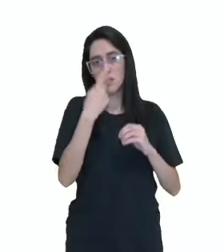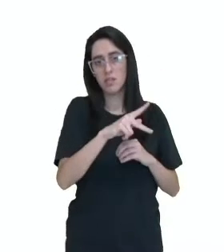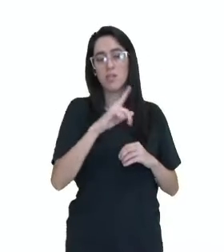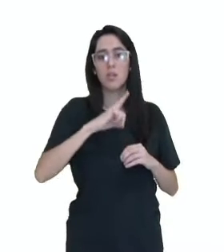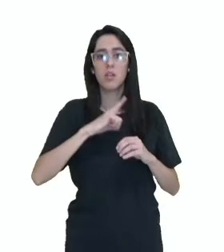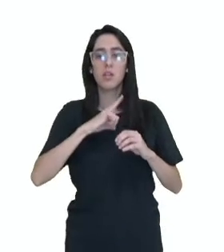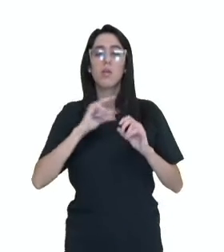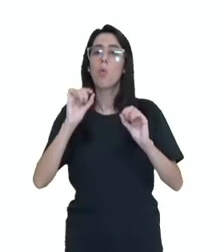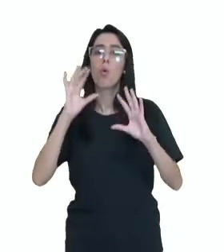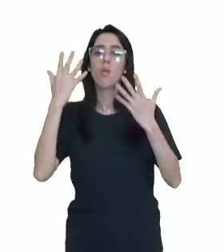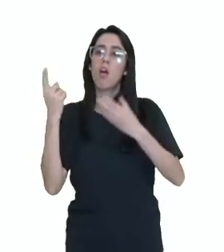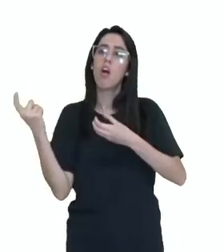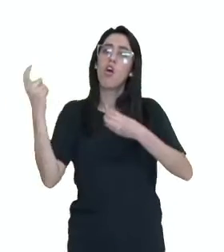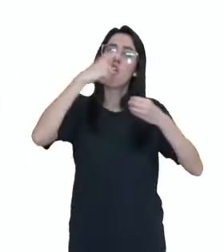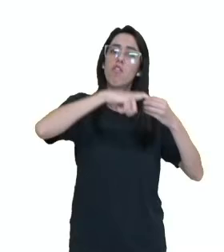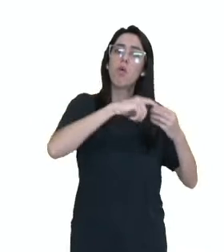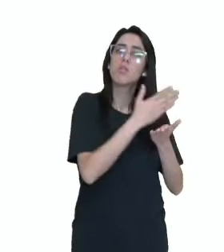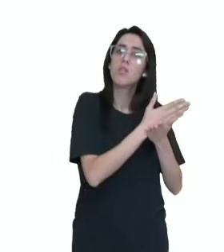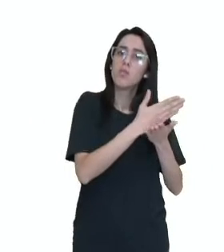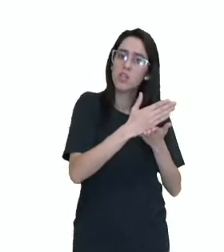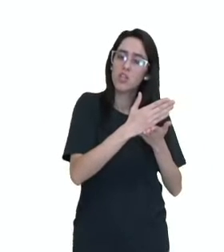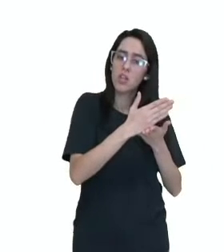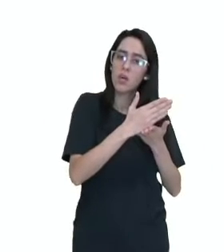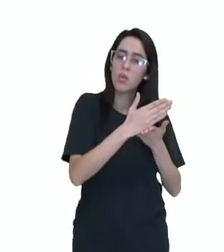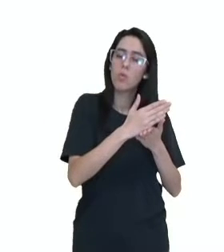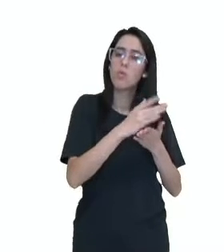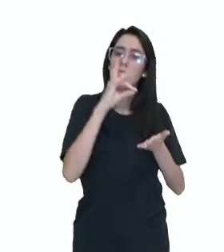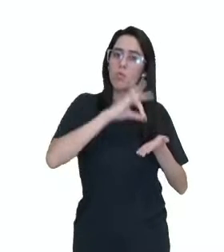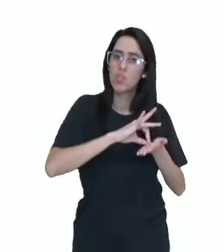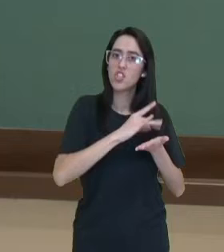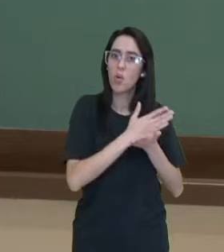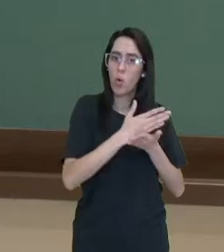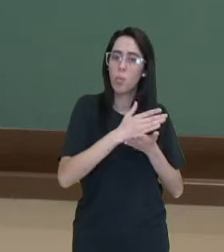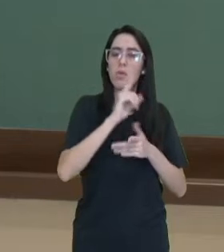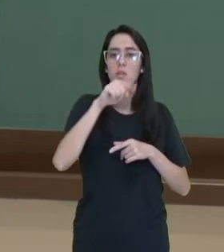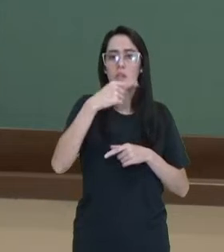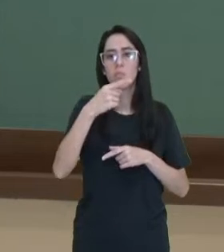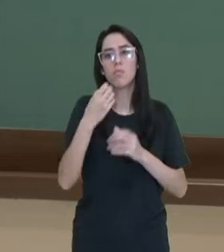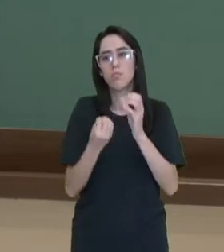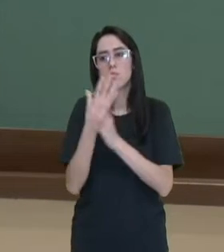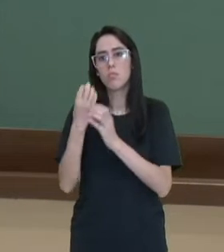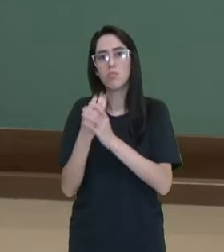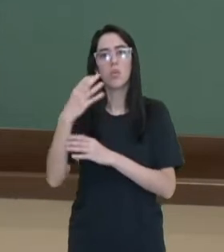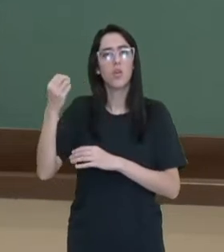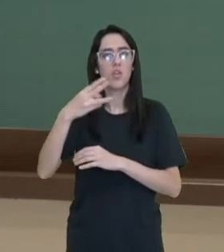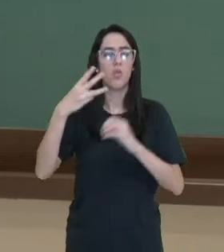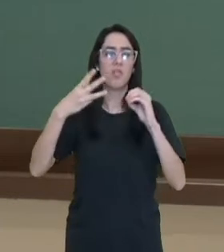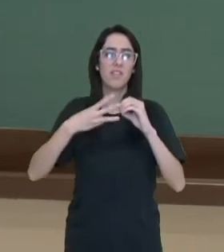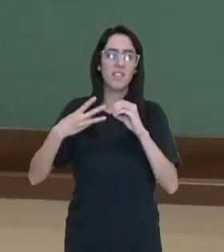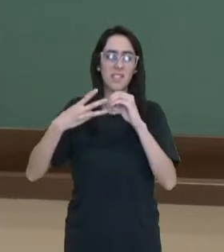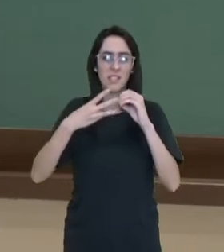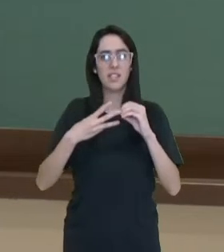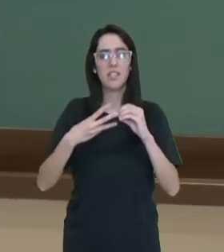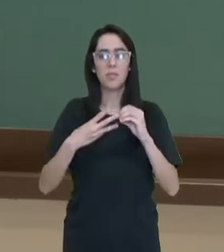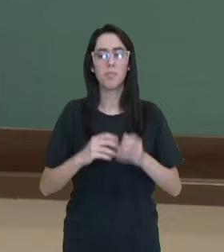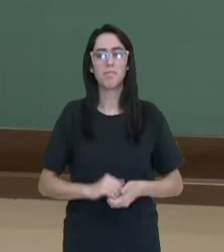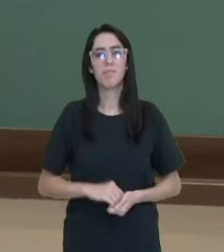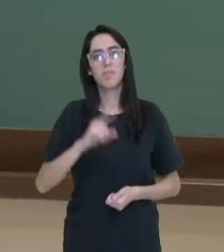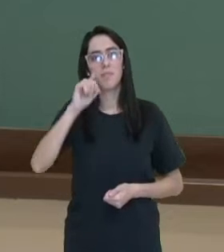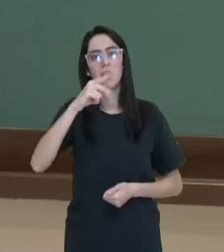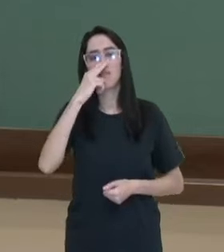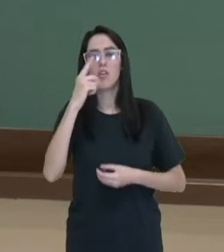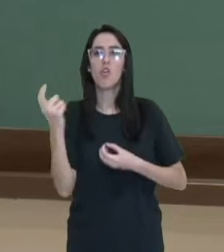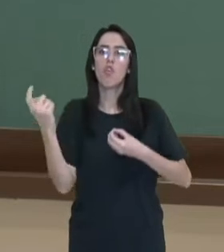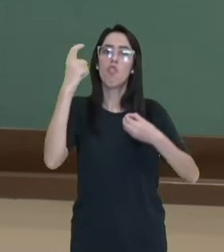seu estágio original e aí elas começam a produzir novamente aquelas células. Então é uma reprogramação, por isso que elas